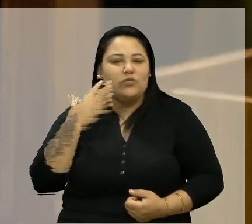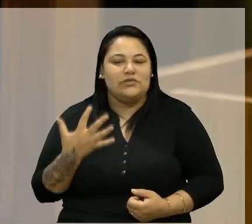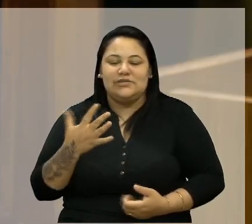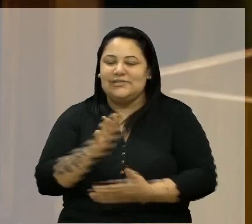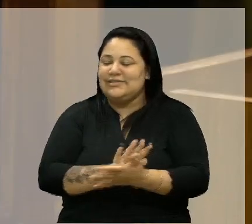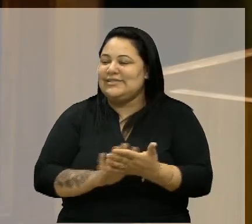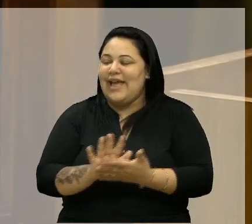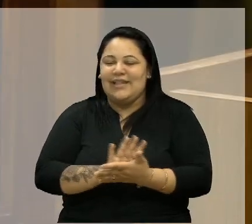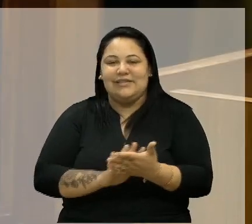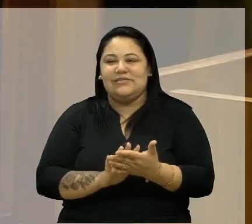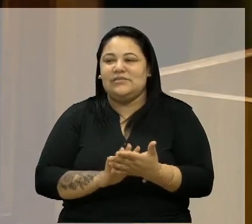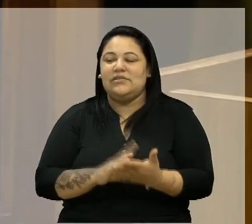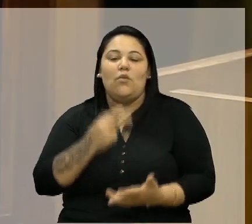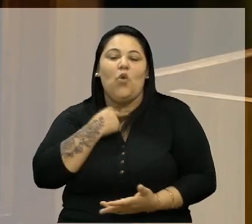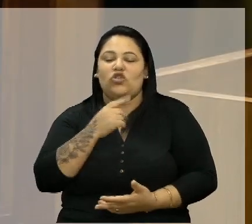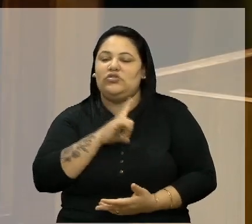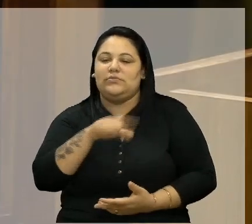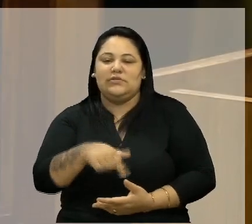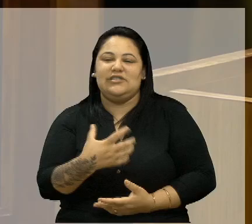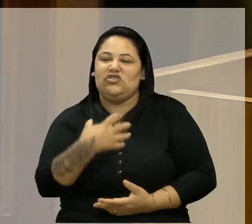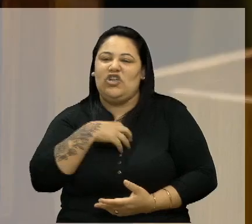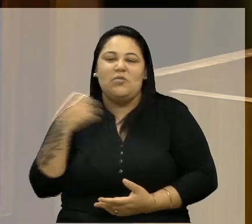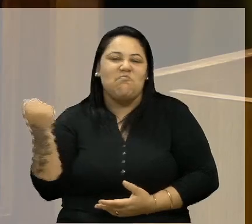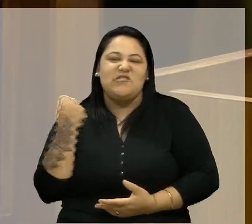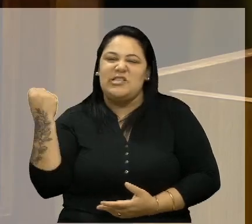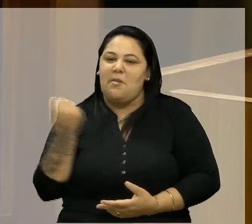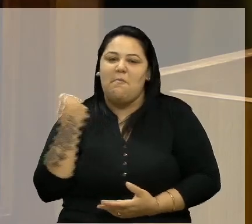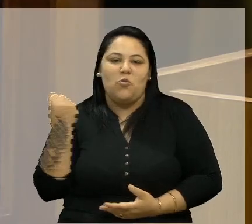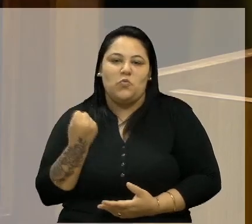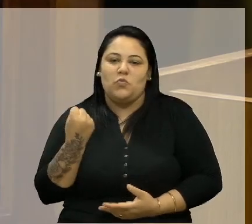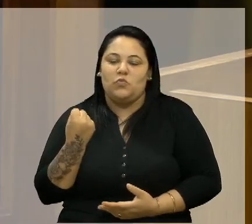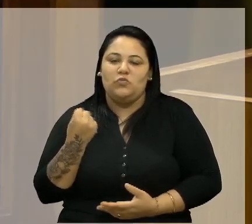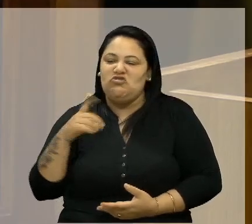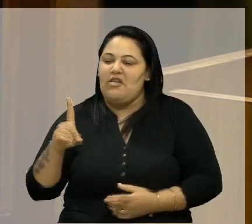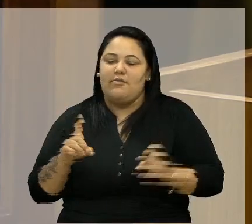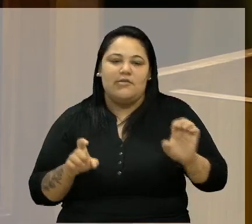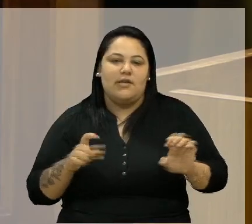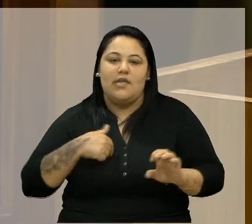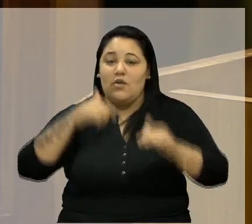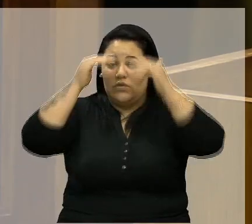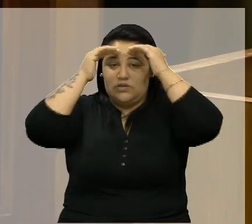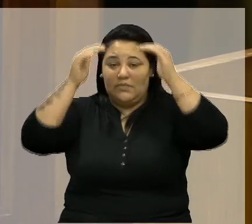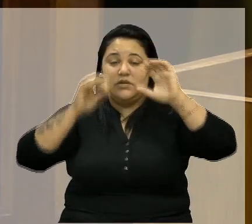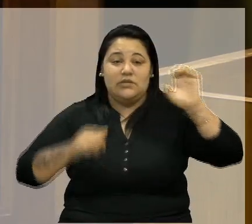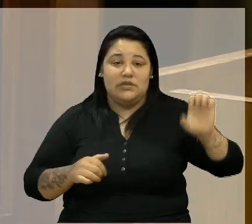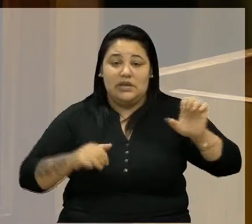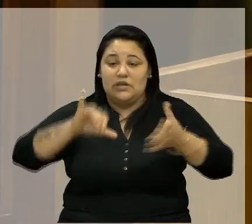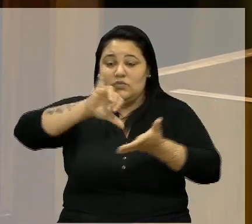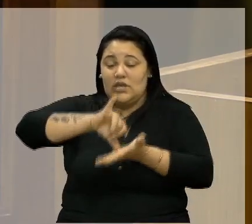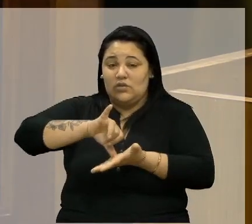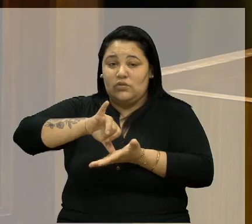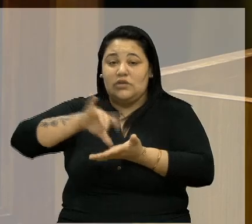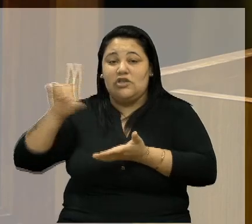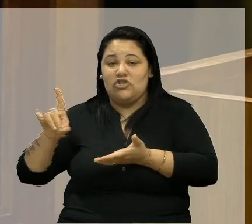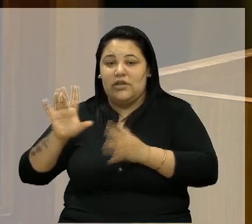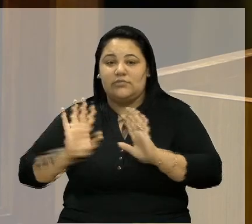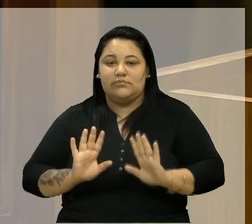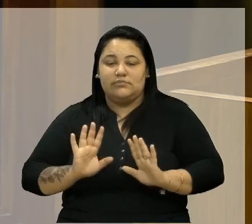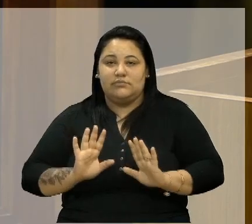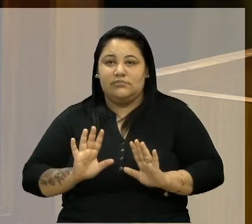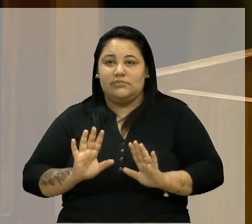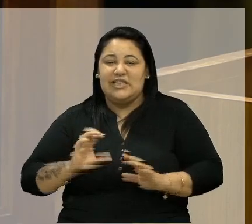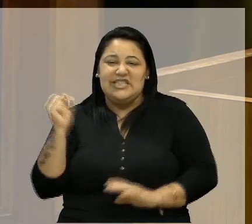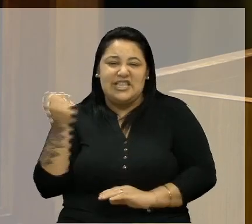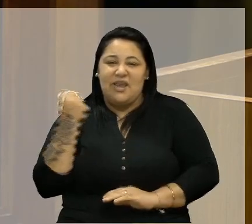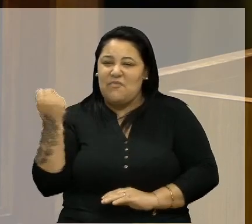pode haver extremismo. Nem da direita e nem da esquerda. Eu respeito a esquerda, o centro e a direita. Extremismo,